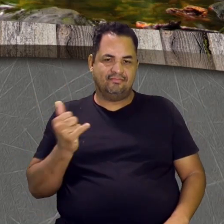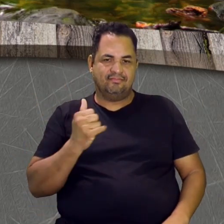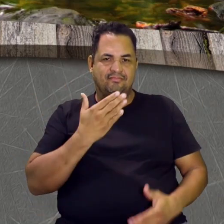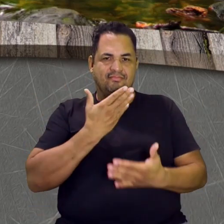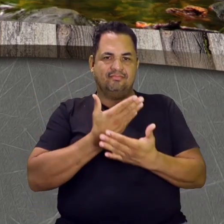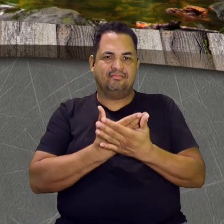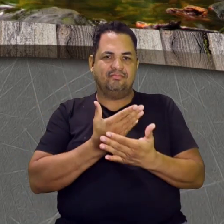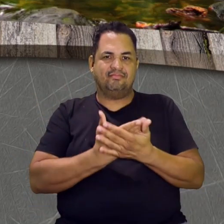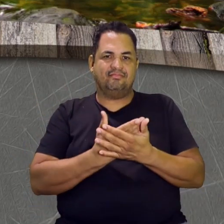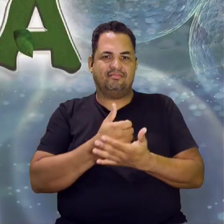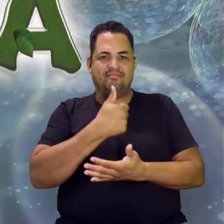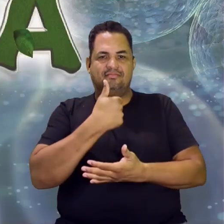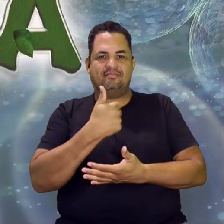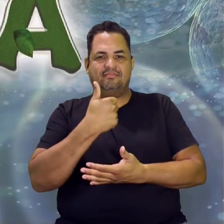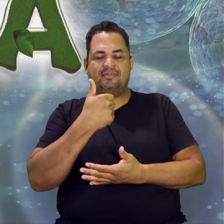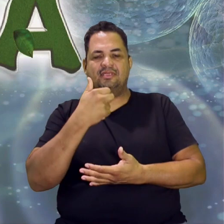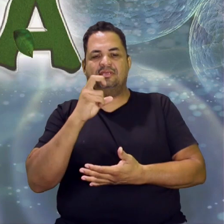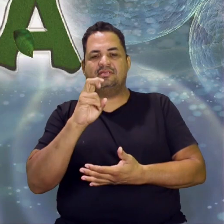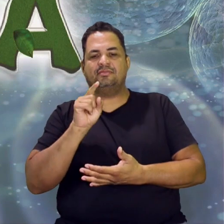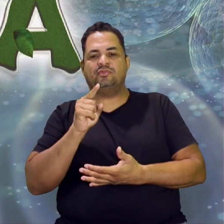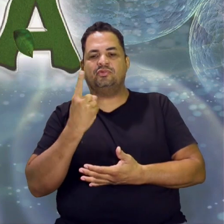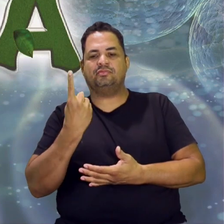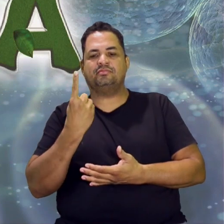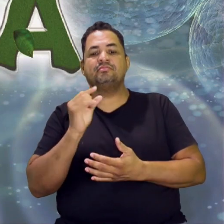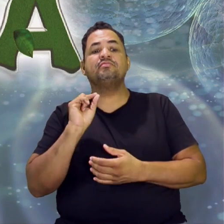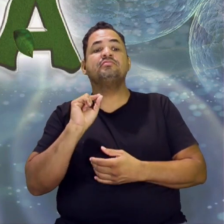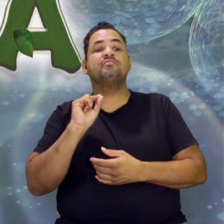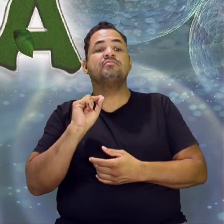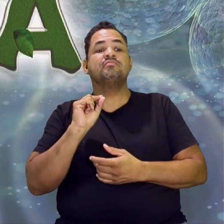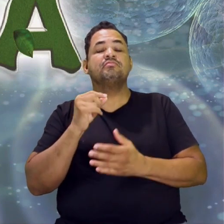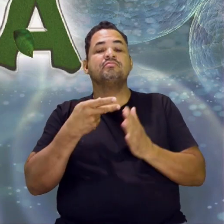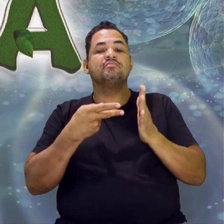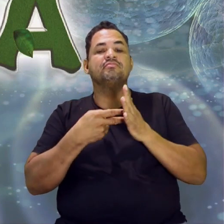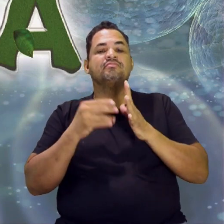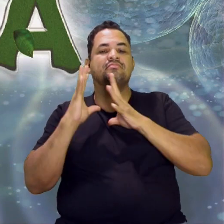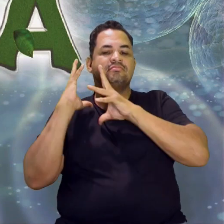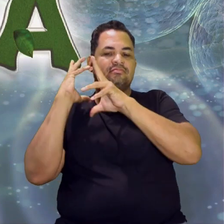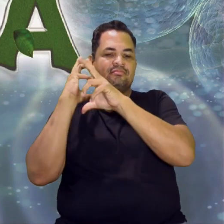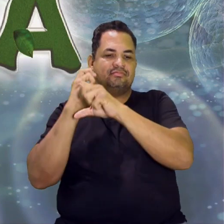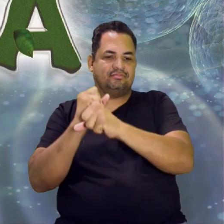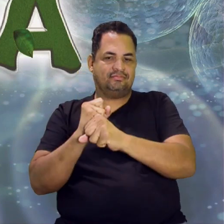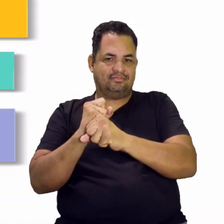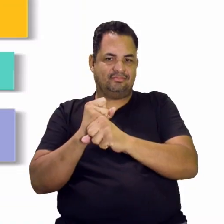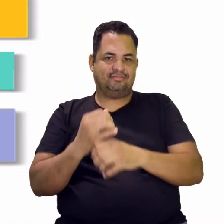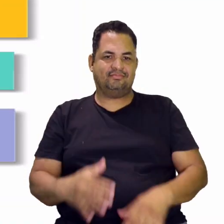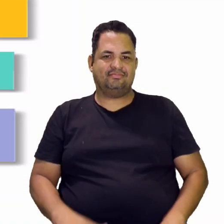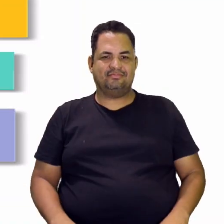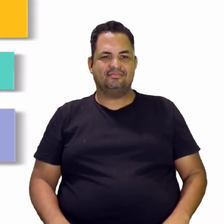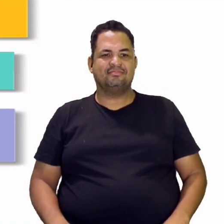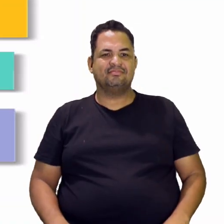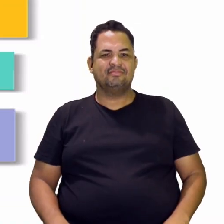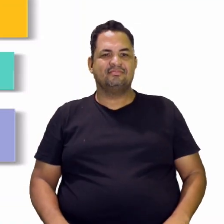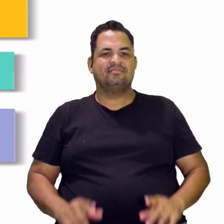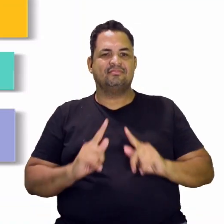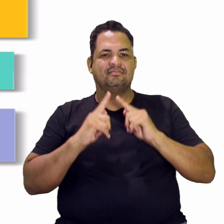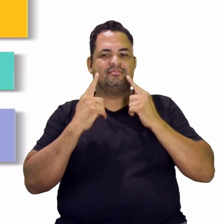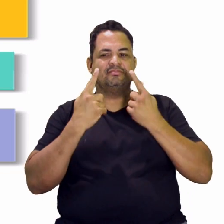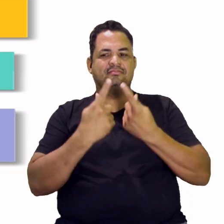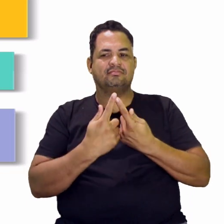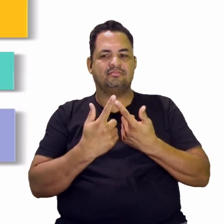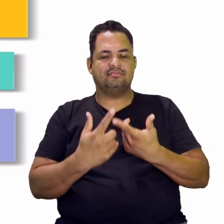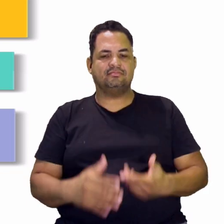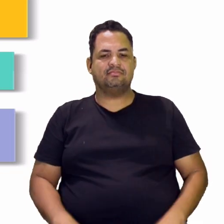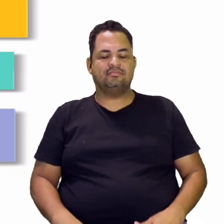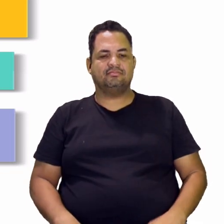nossa aula 15.1. Sobre o que, professora? Revisão, meu amor, revisão